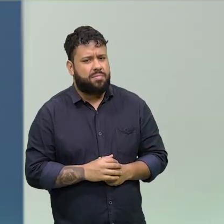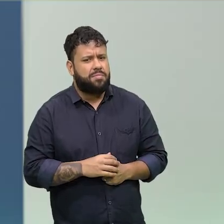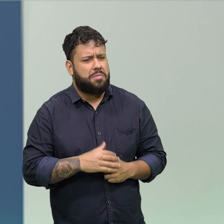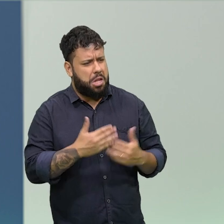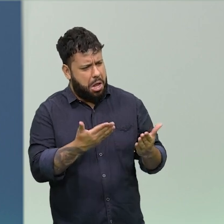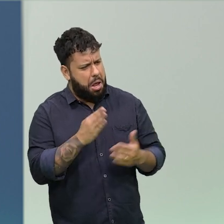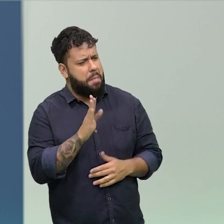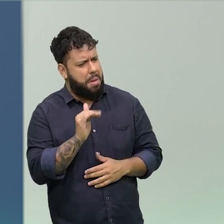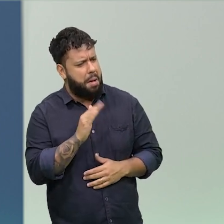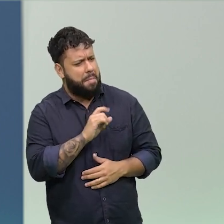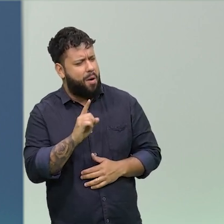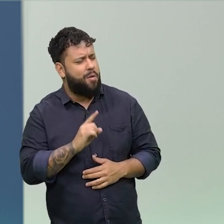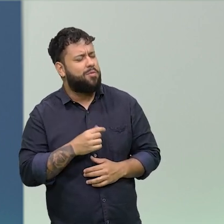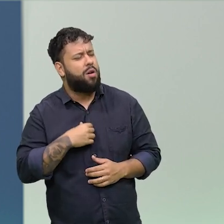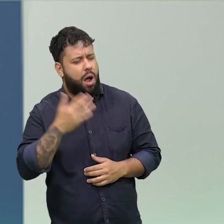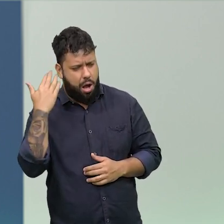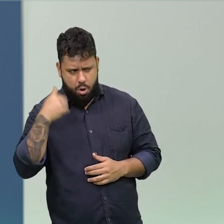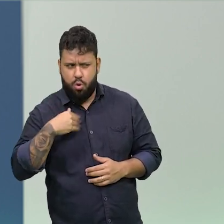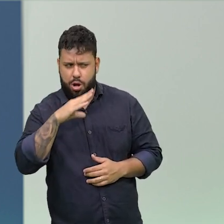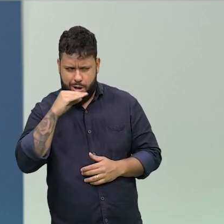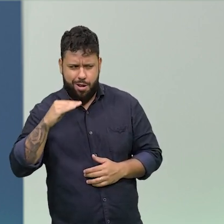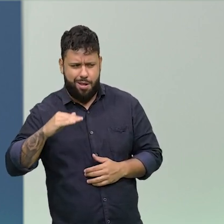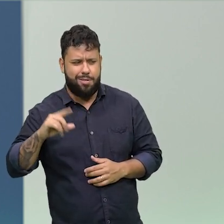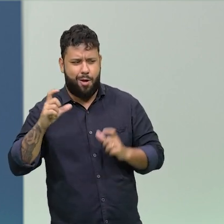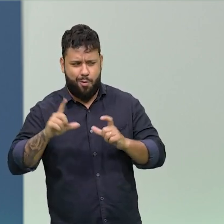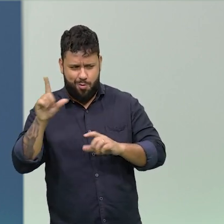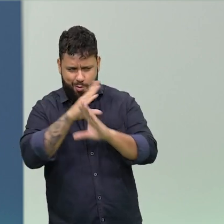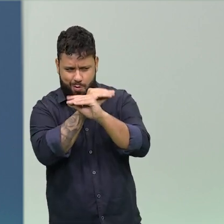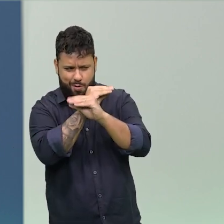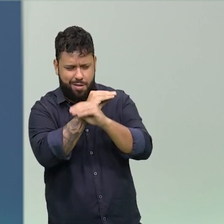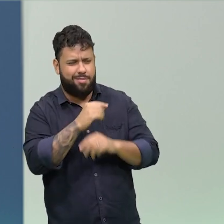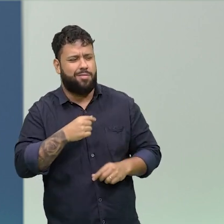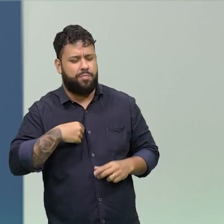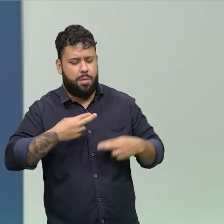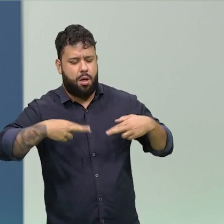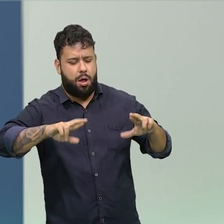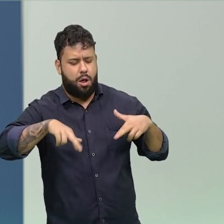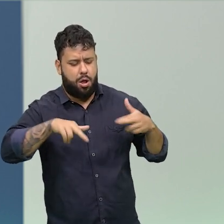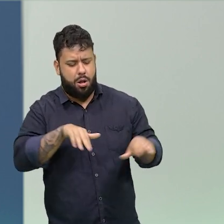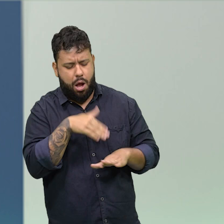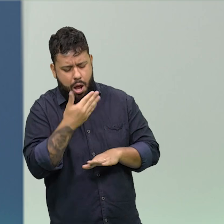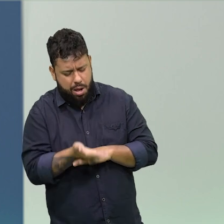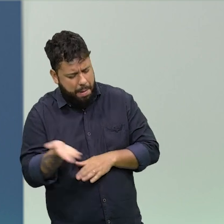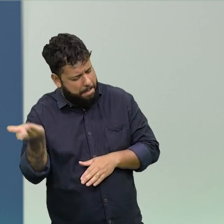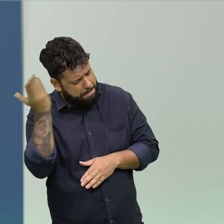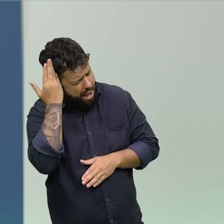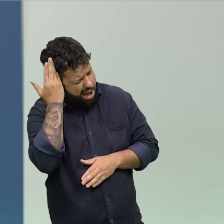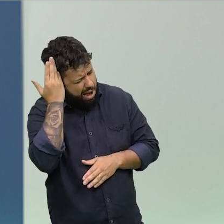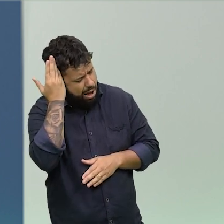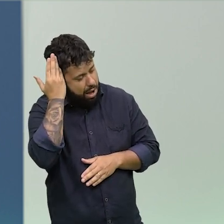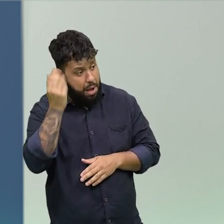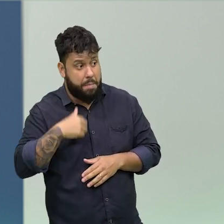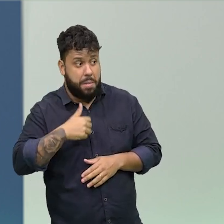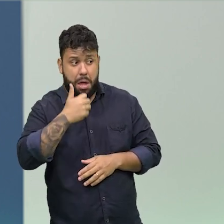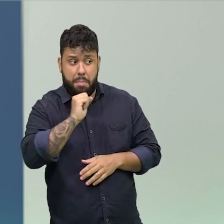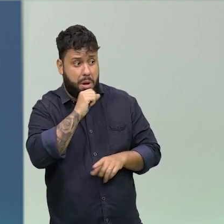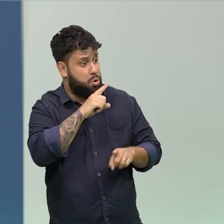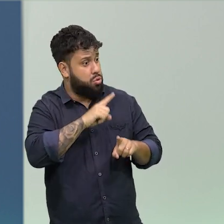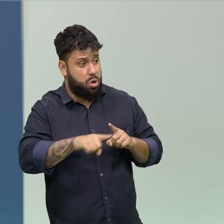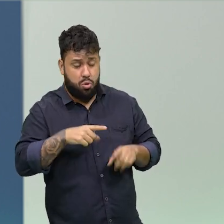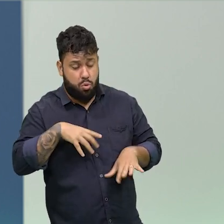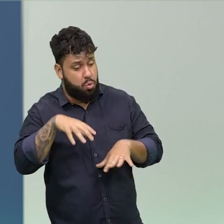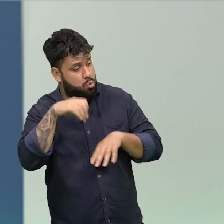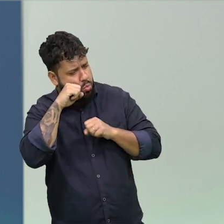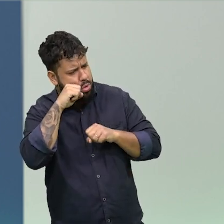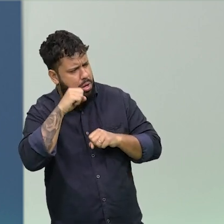Ei, brabão. Quando eu era criança, lá no Coroado, eu caí da rede e bati a cabeça no chão. A minha mãe não me deixou